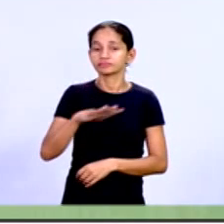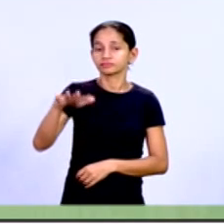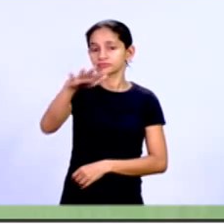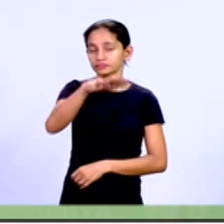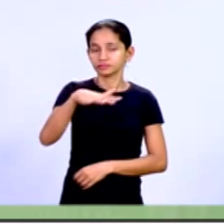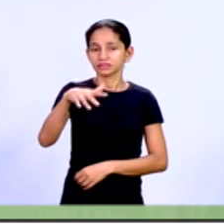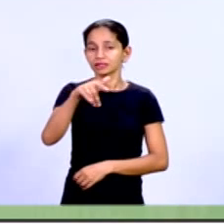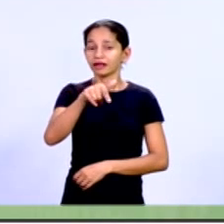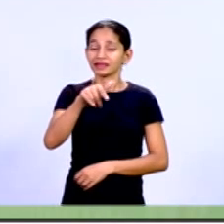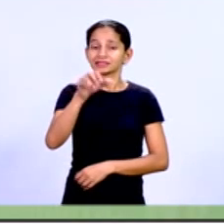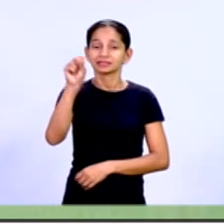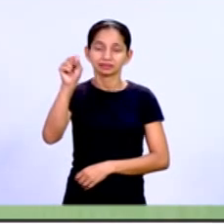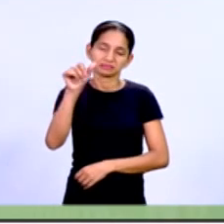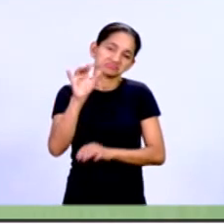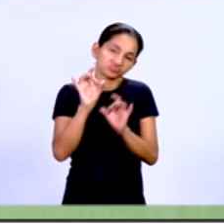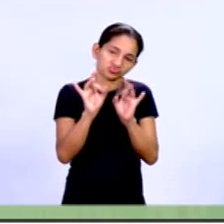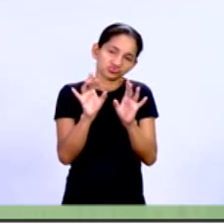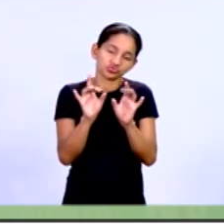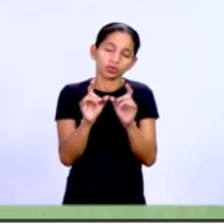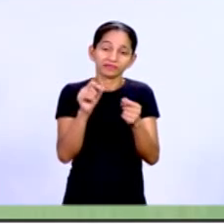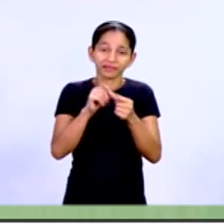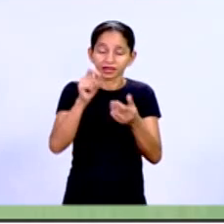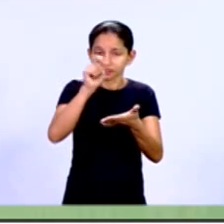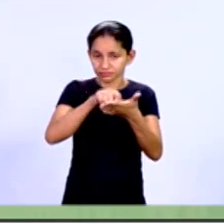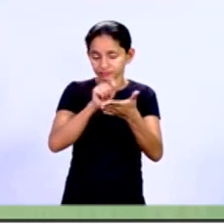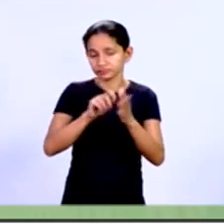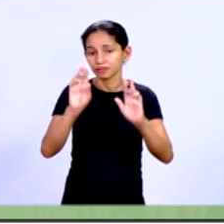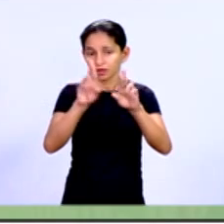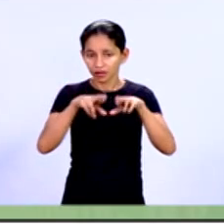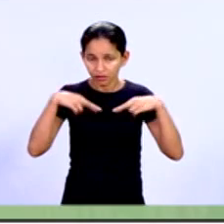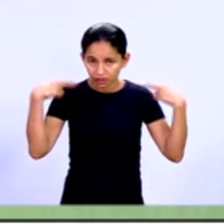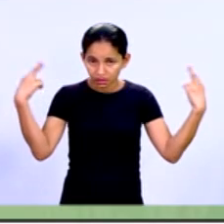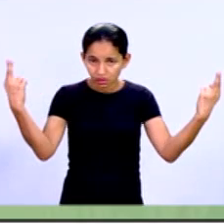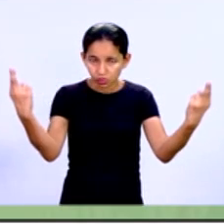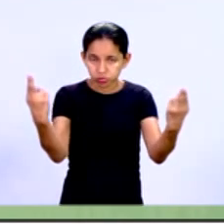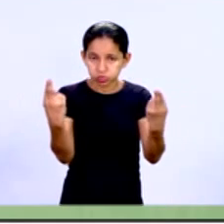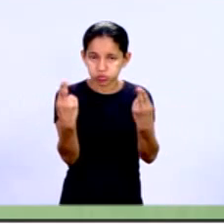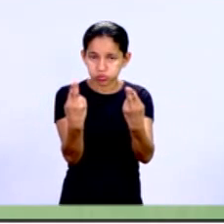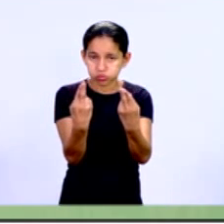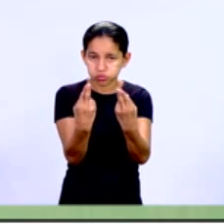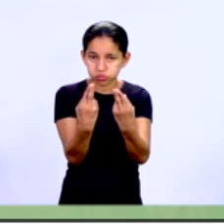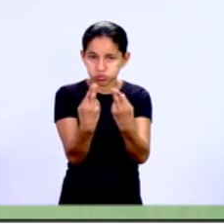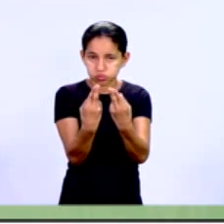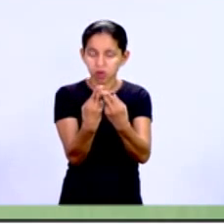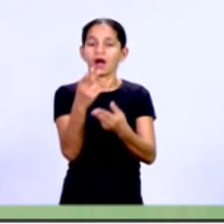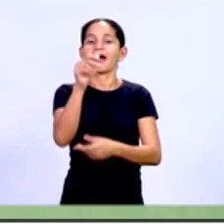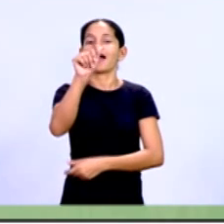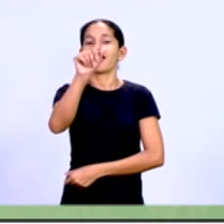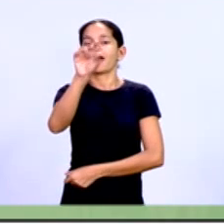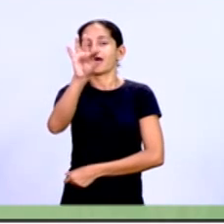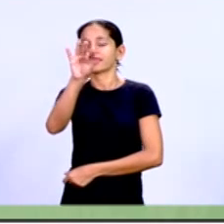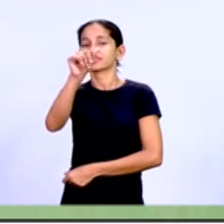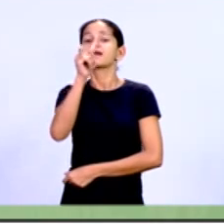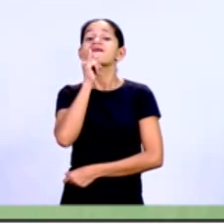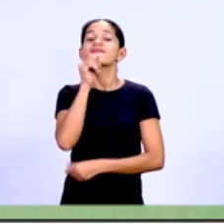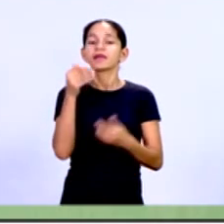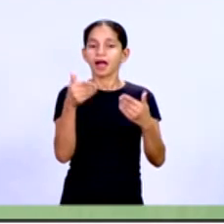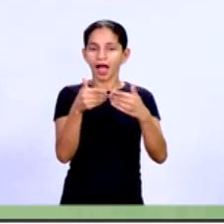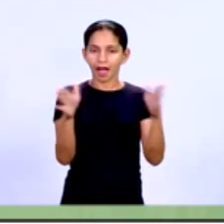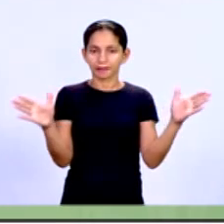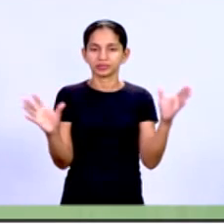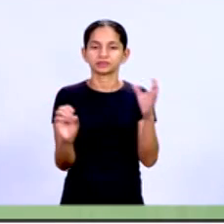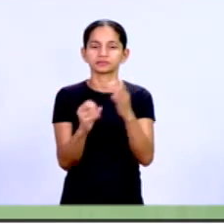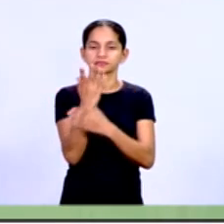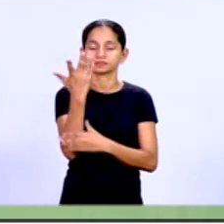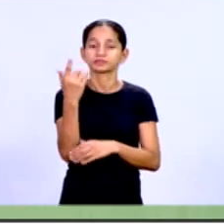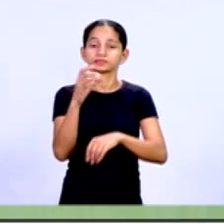na ata de reunião dos acionistas, dos proprietários. Eles fazem, por exemplo, a abertura de uma empresa, né?